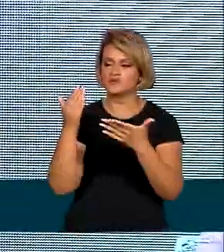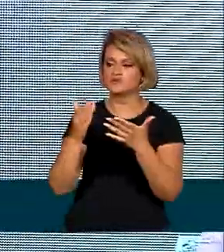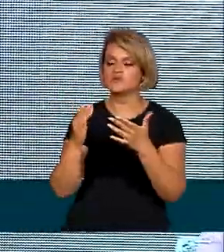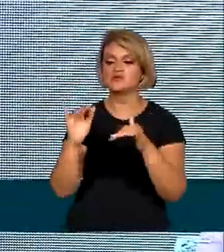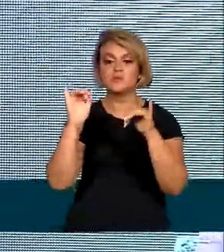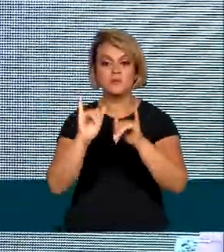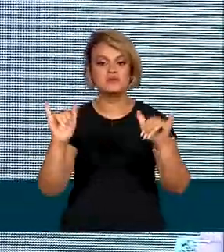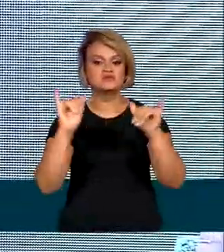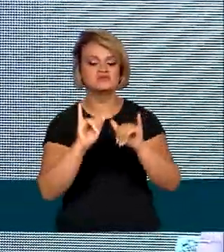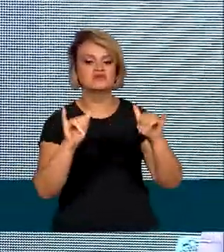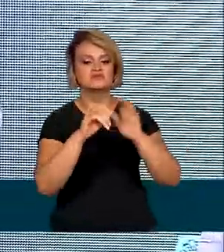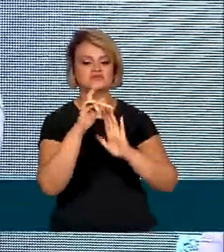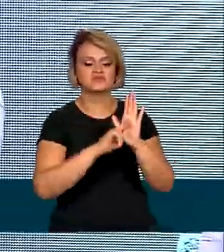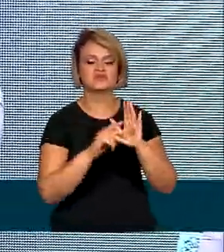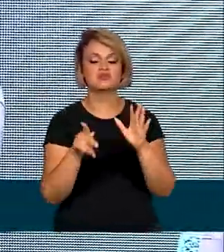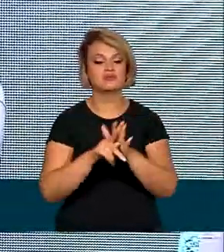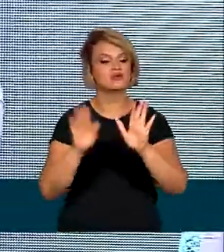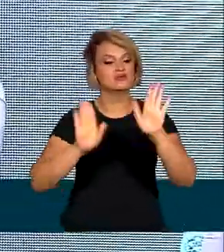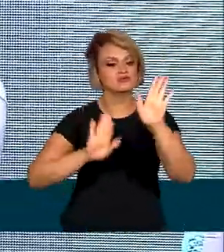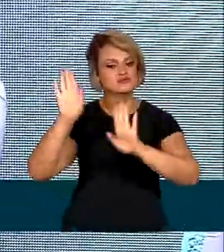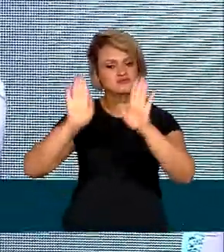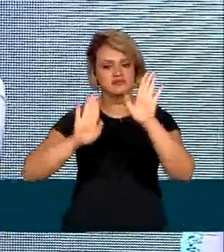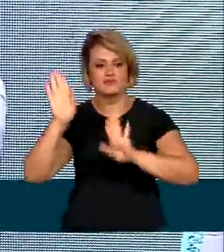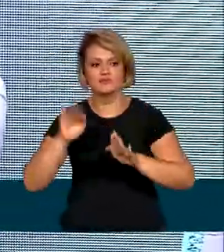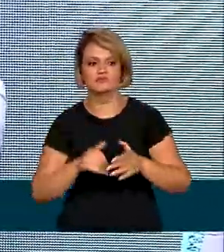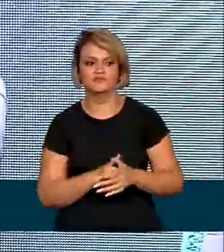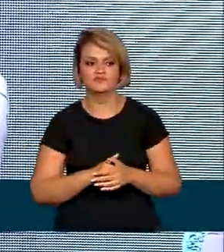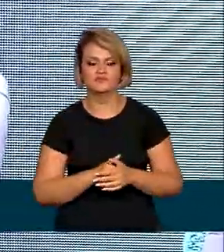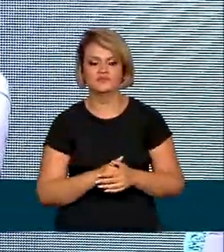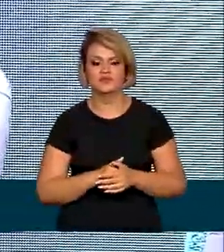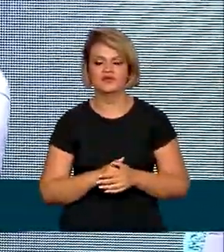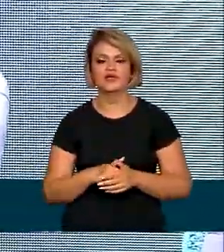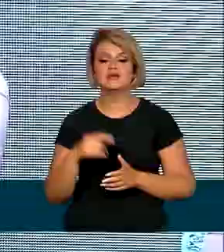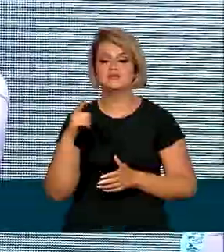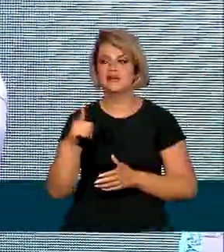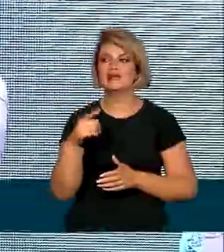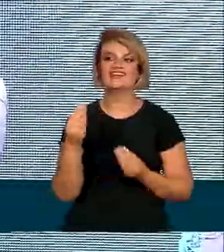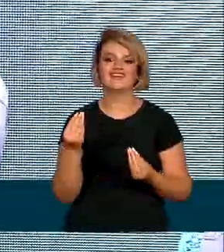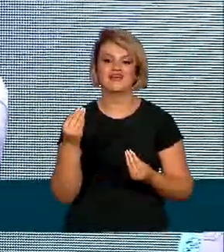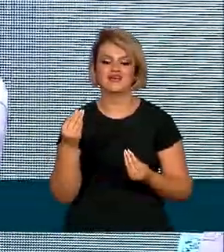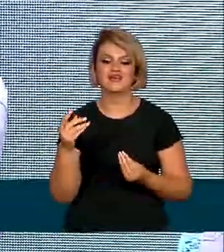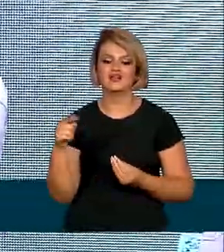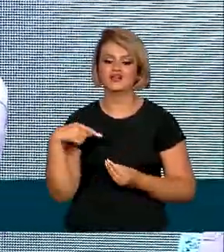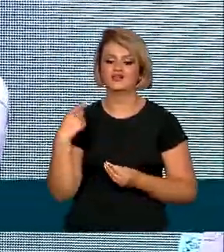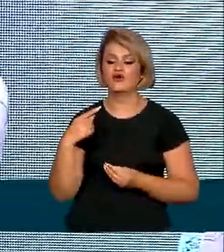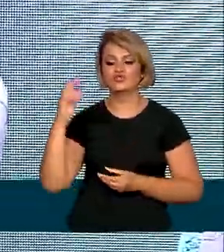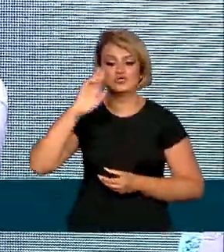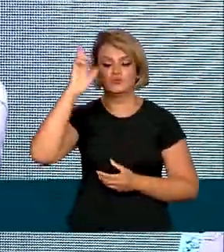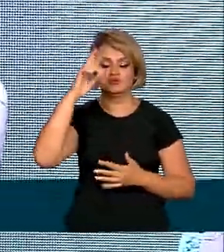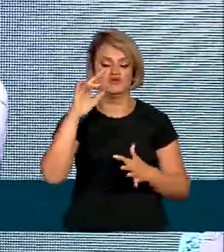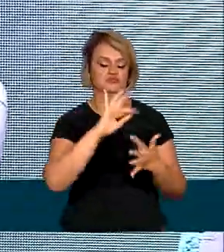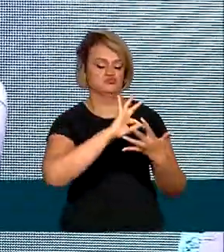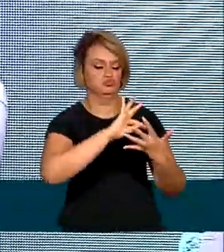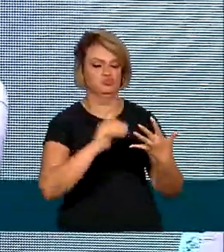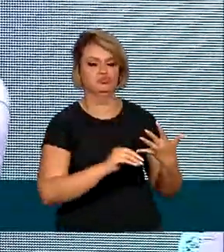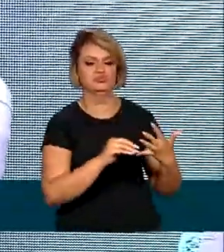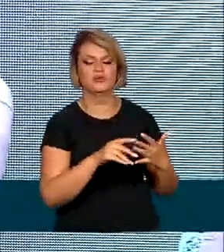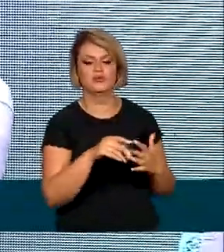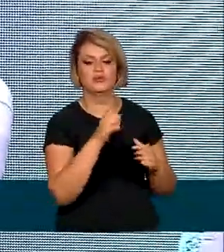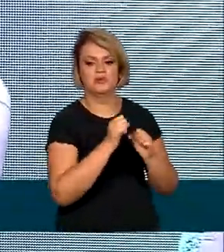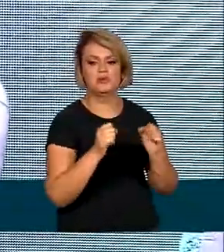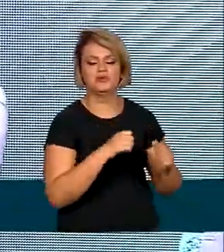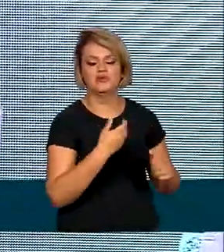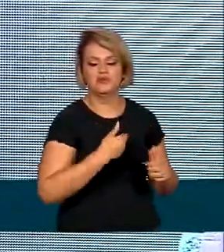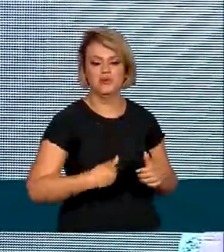publicidade desse projeto de licitação desse projeto para que não fiquemos apenas nós com encargo de a partir do poder